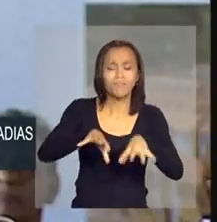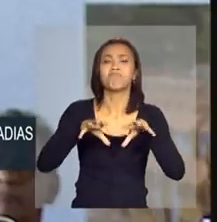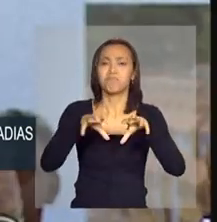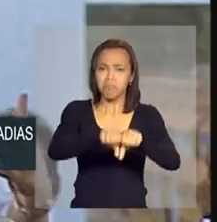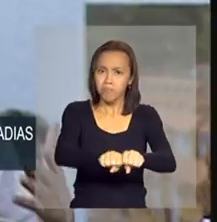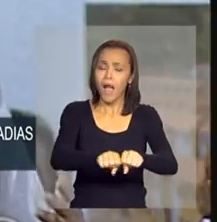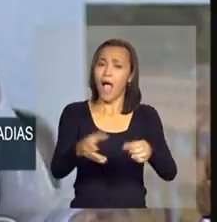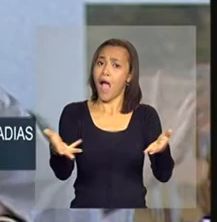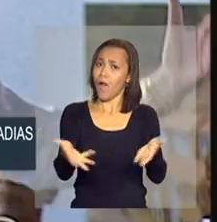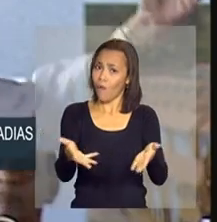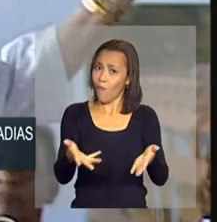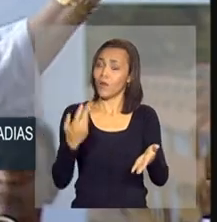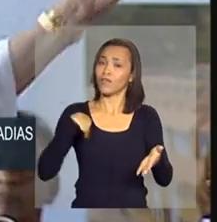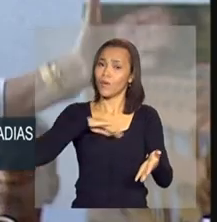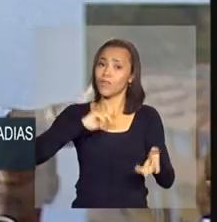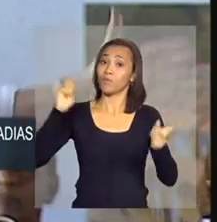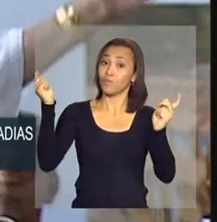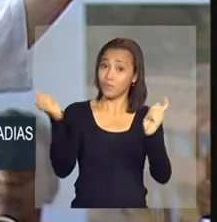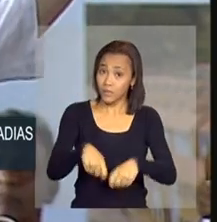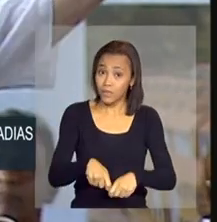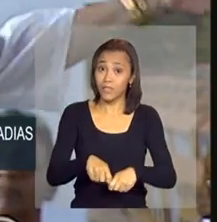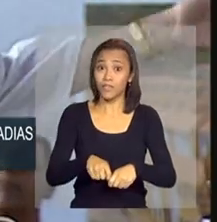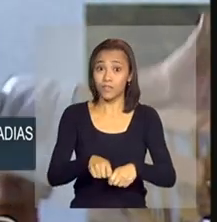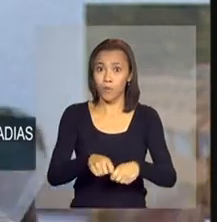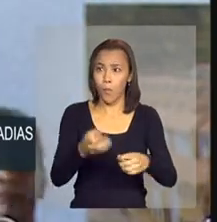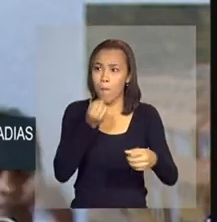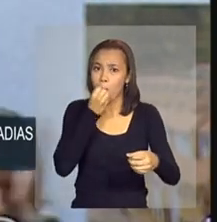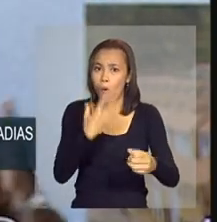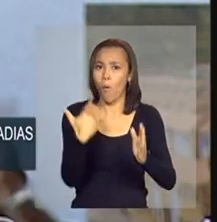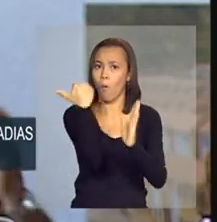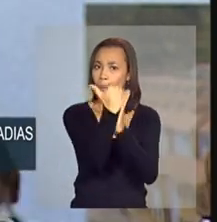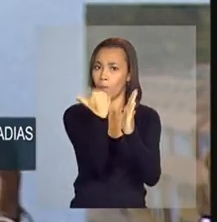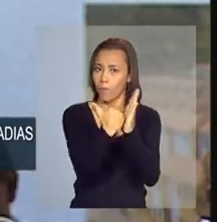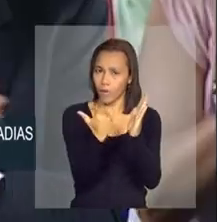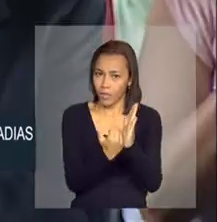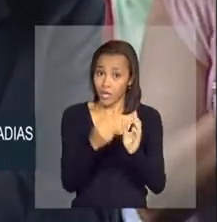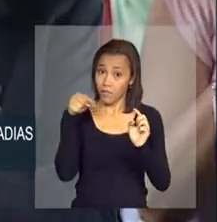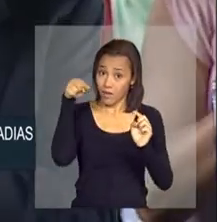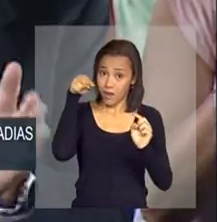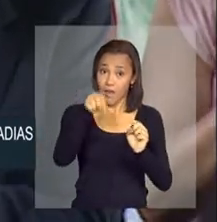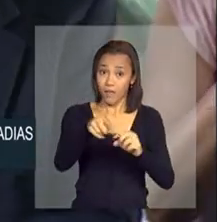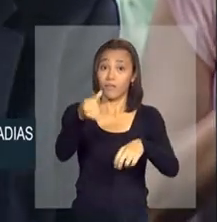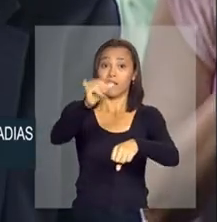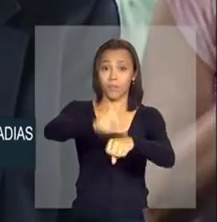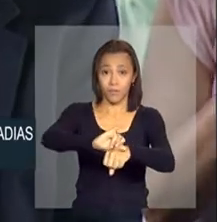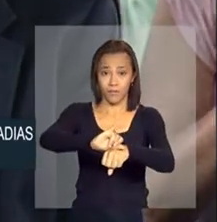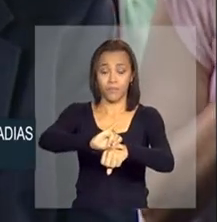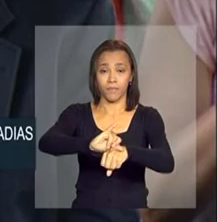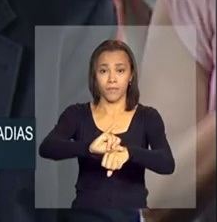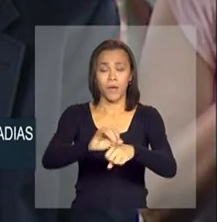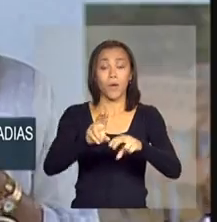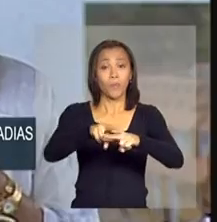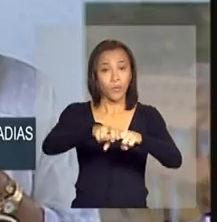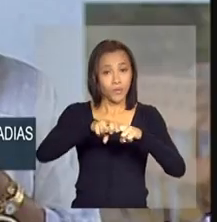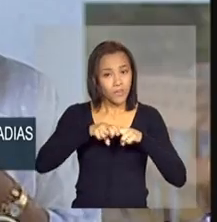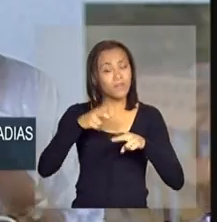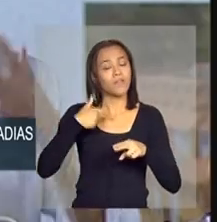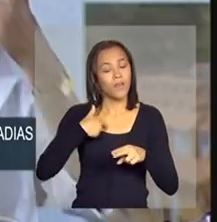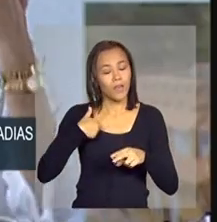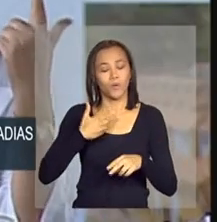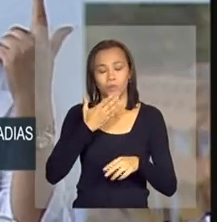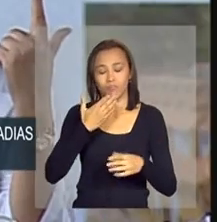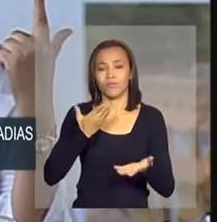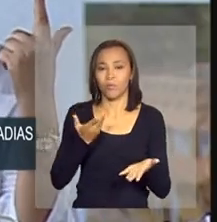então agora nós vamos fazer um grande programa lá em Belém com isso eu tô me